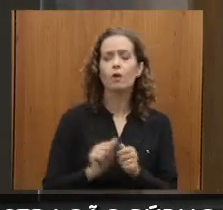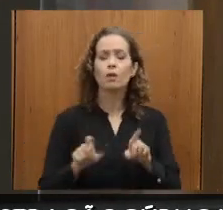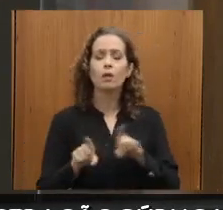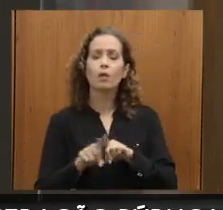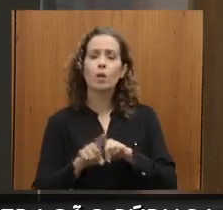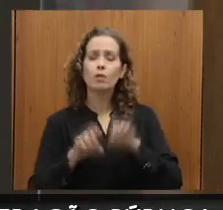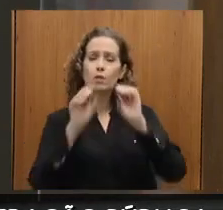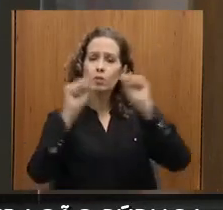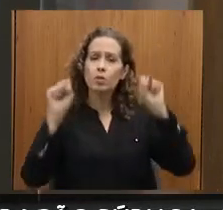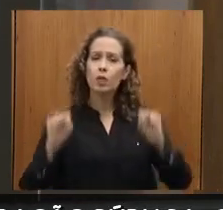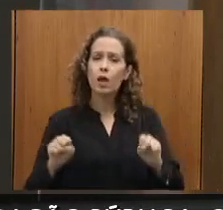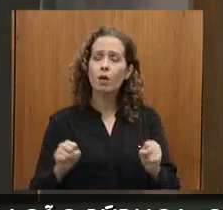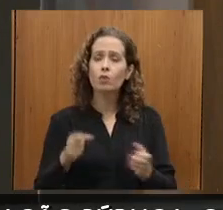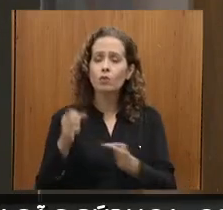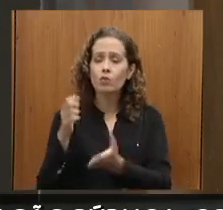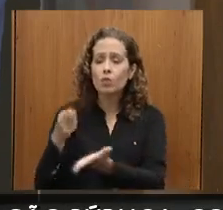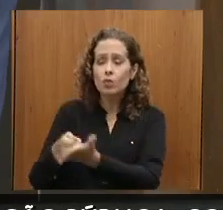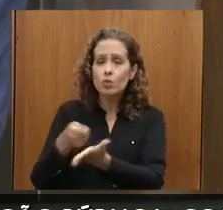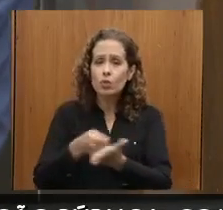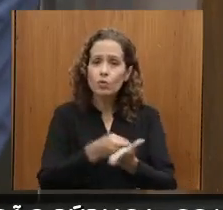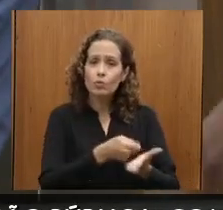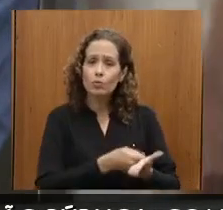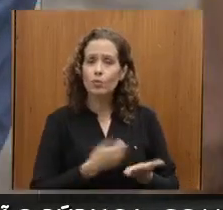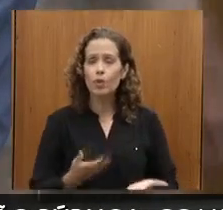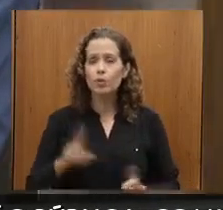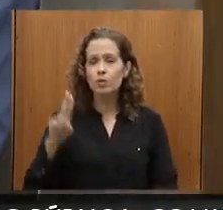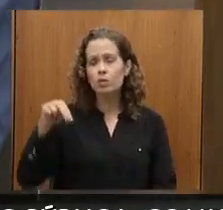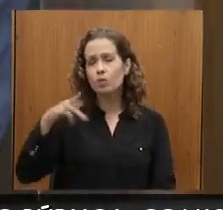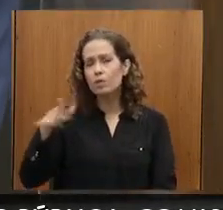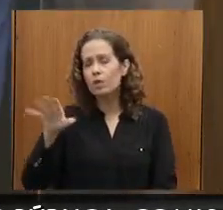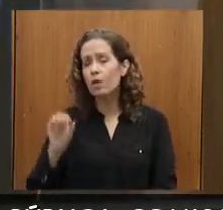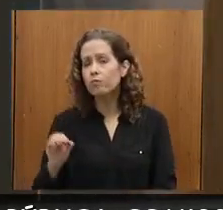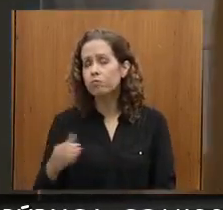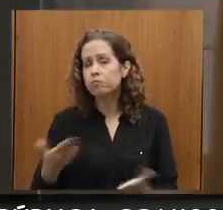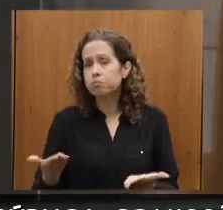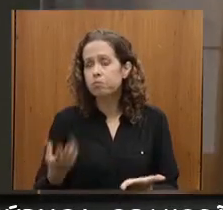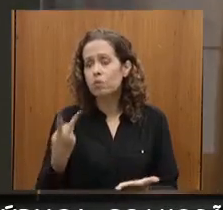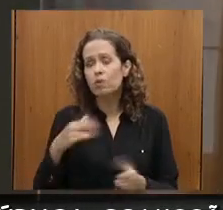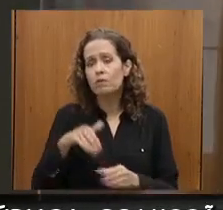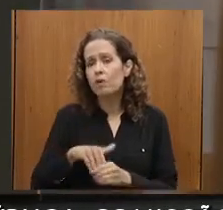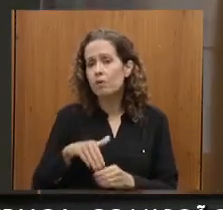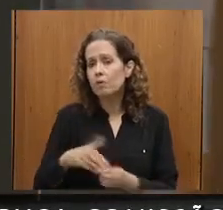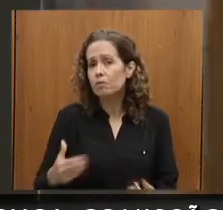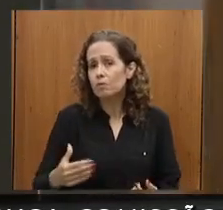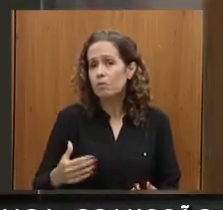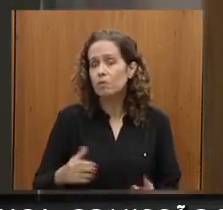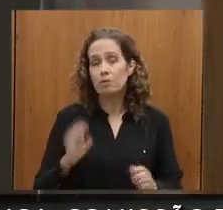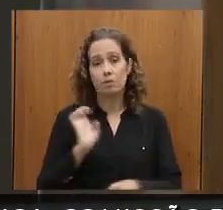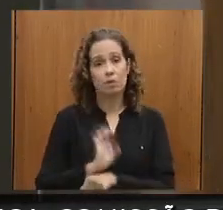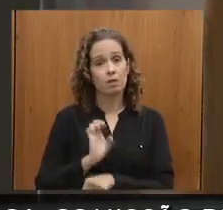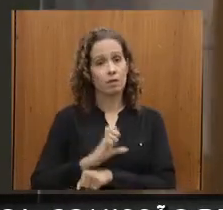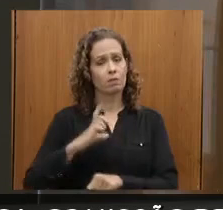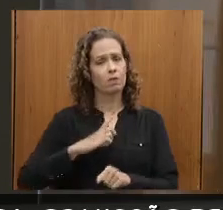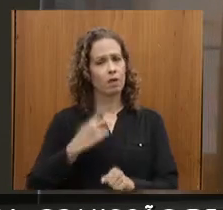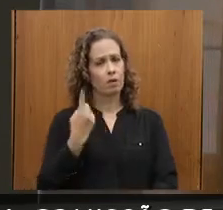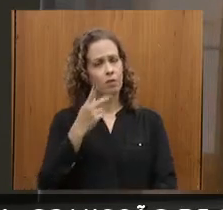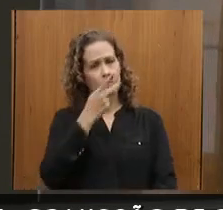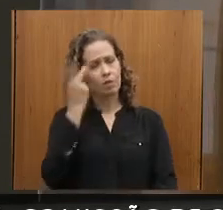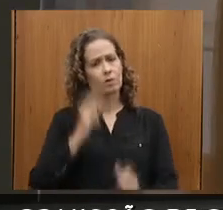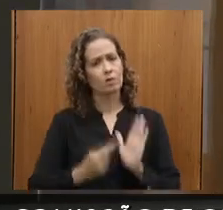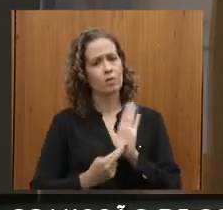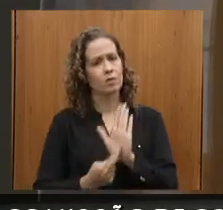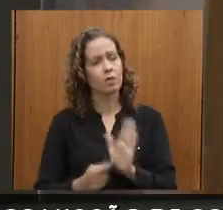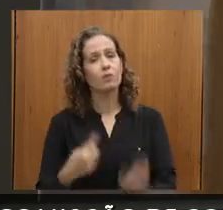Contas da União. Só isso são dois votos, o Estado tem um representante, a gente vota para